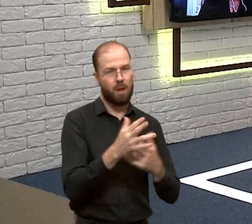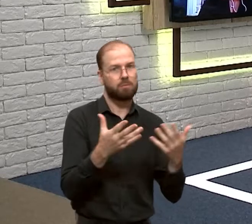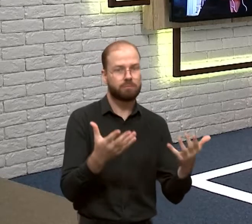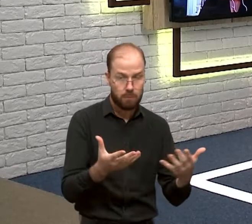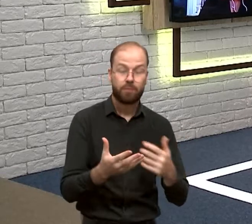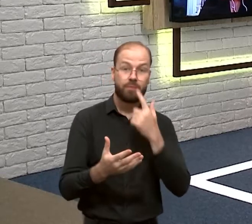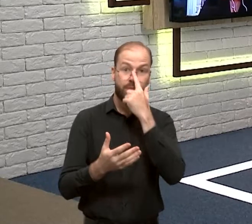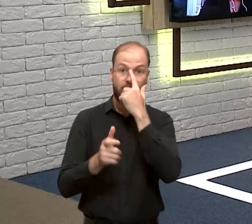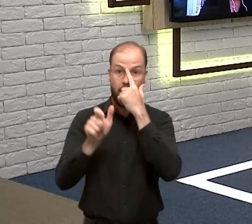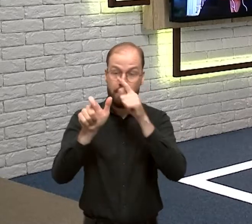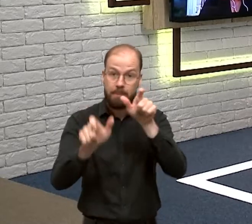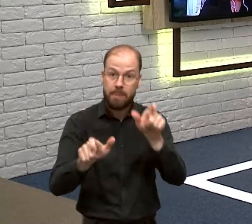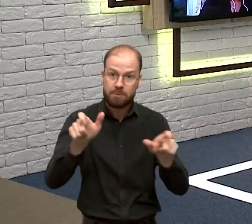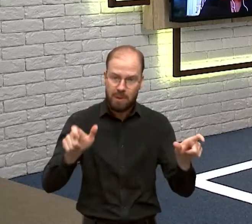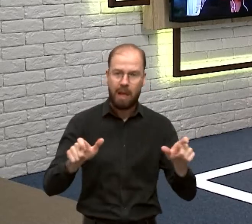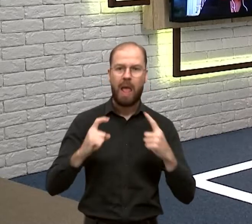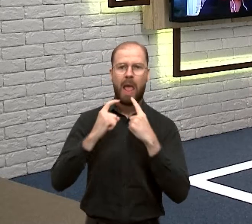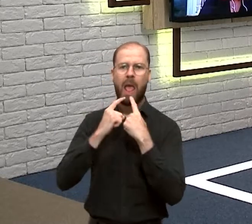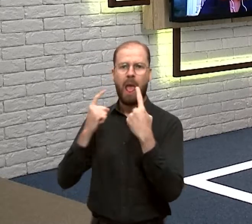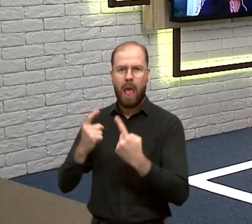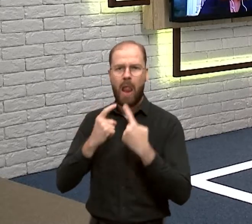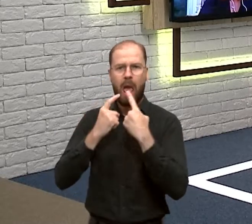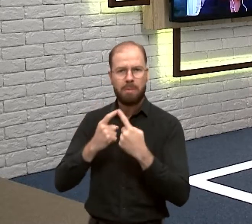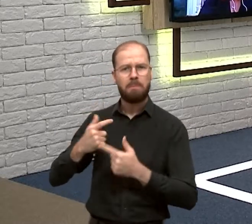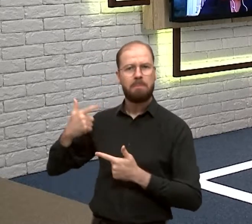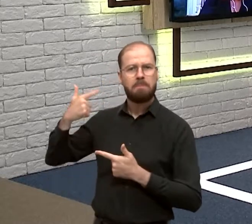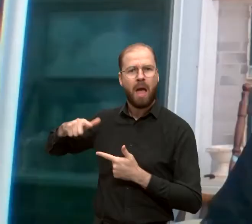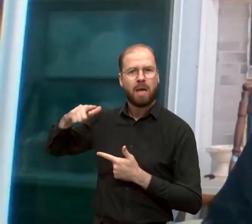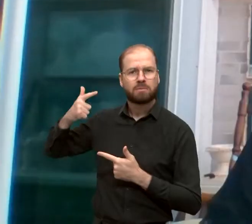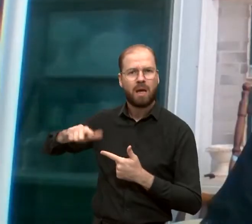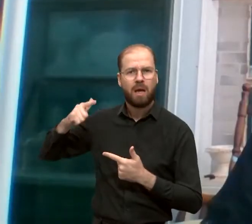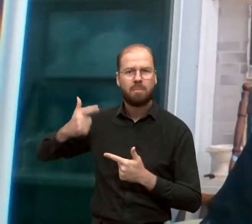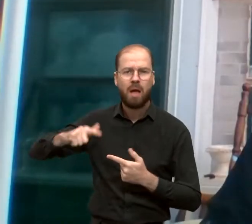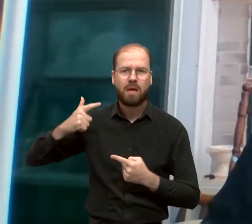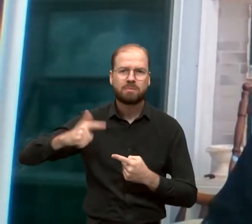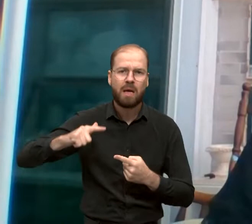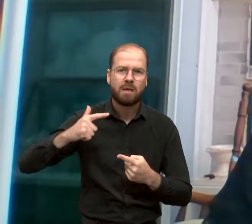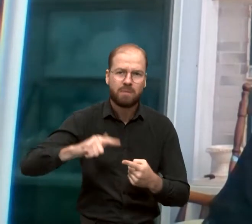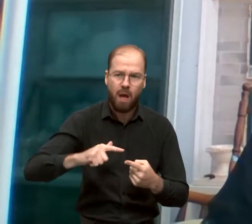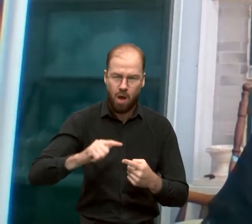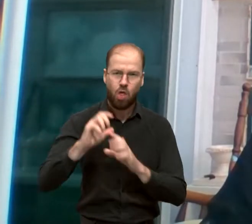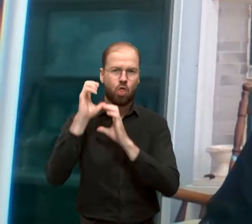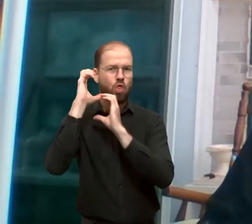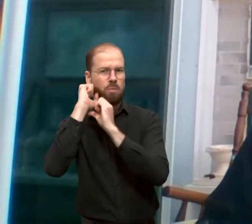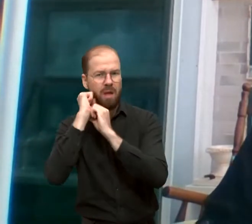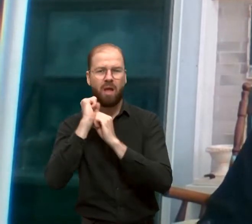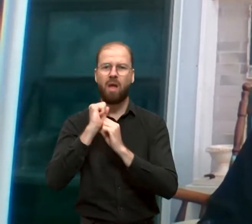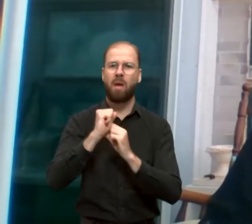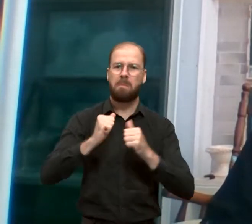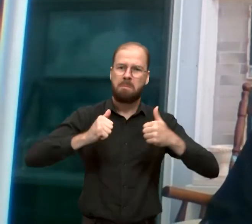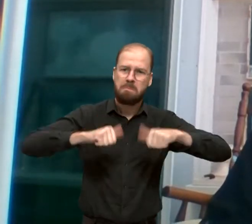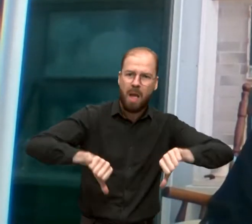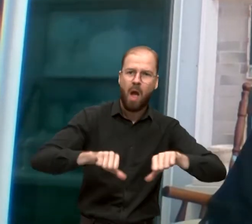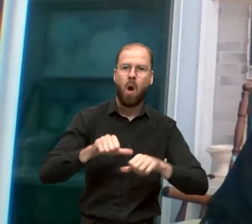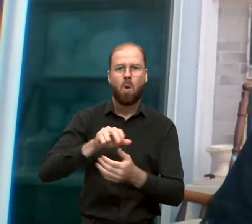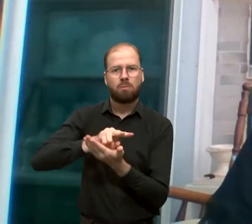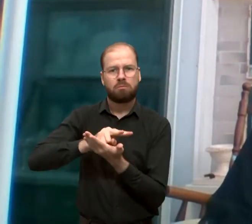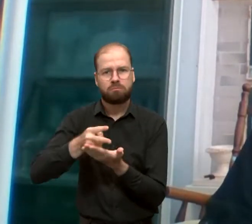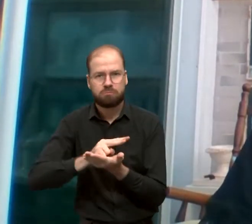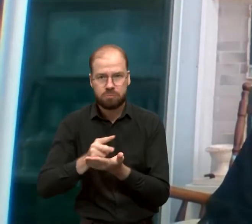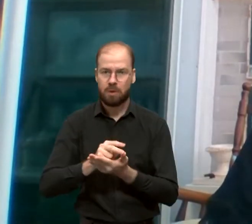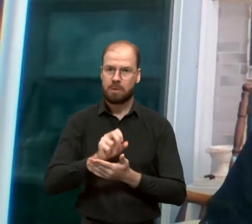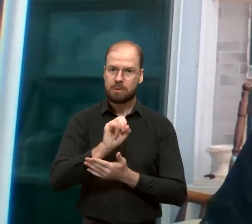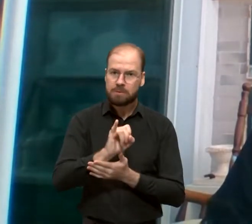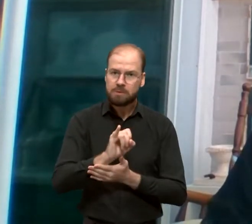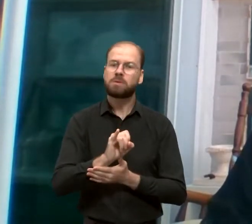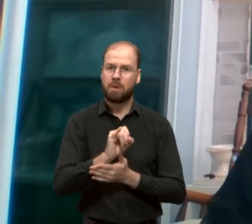paciente tem uma queixa crônica de dificuldade em dormir ou sono de má qualidade, se isso se perpetuar